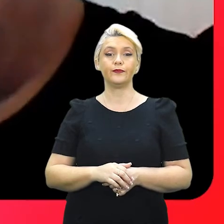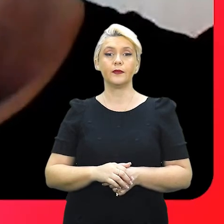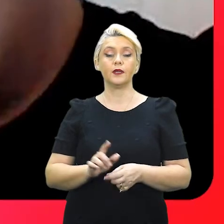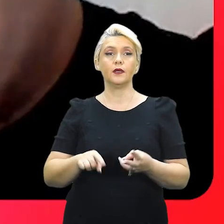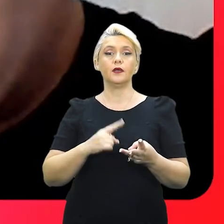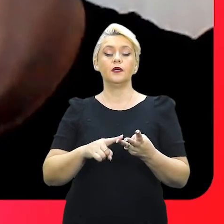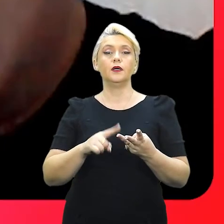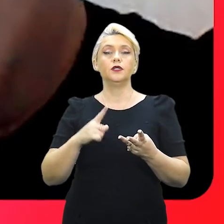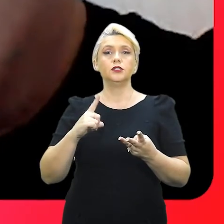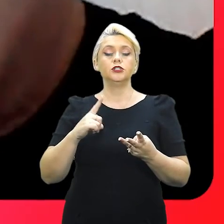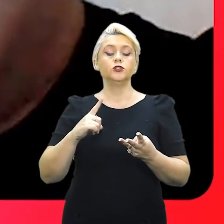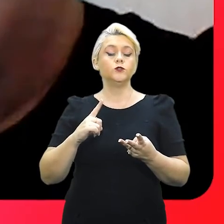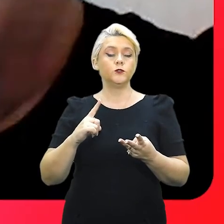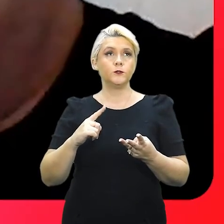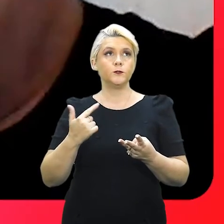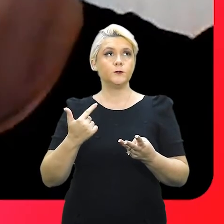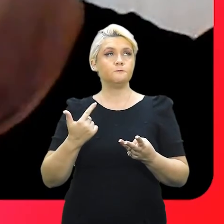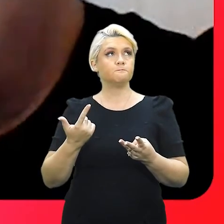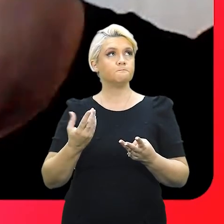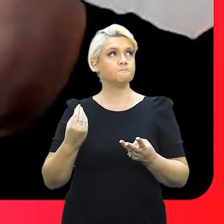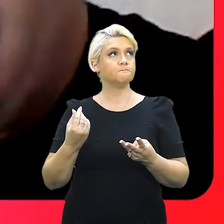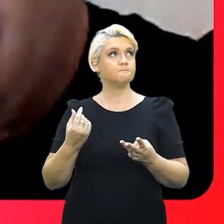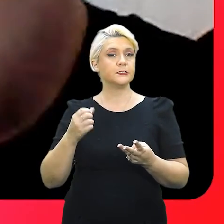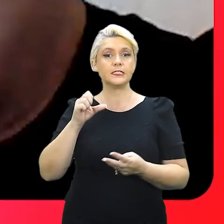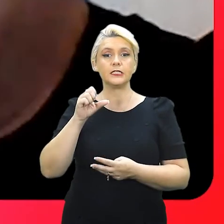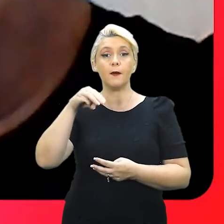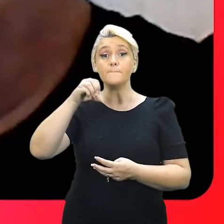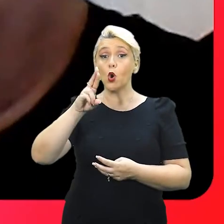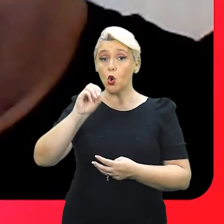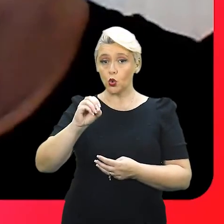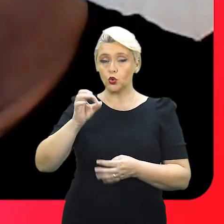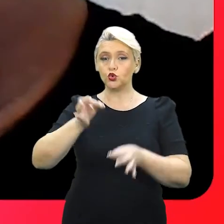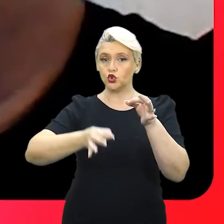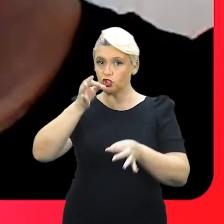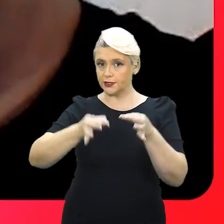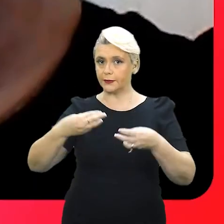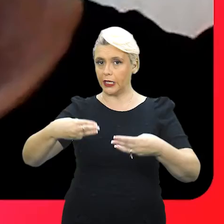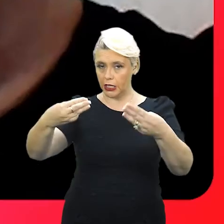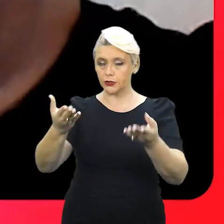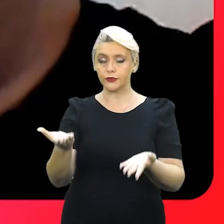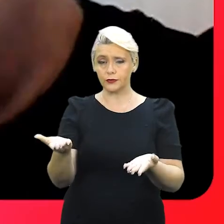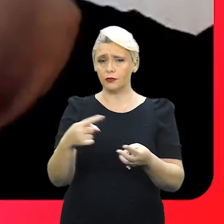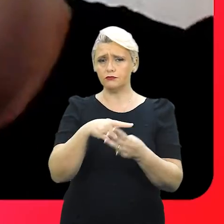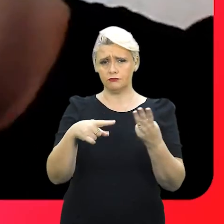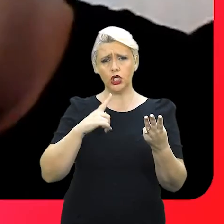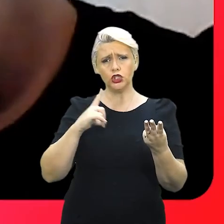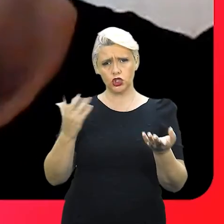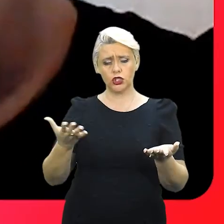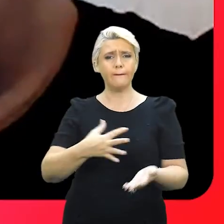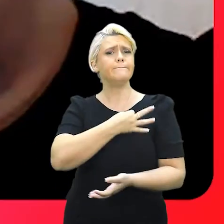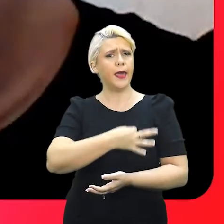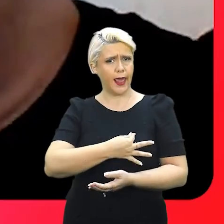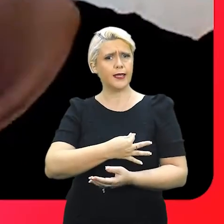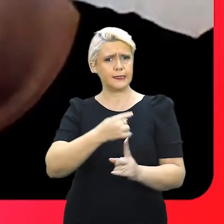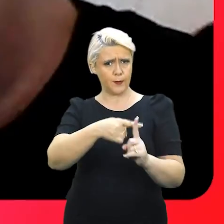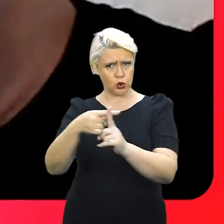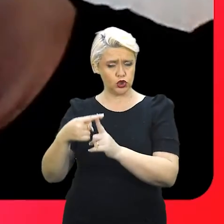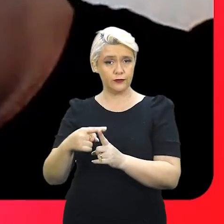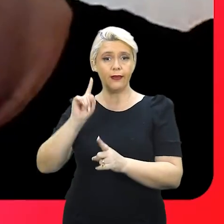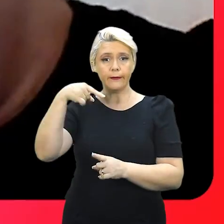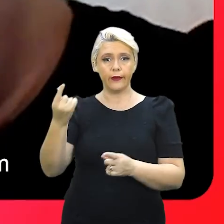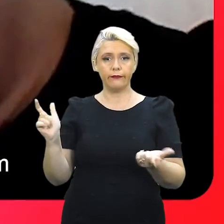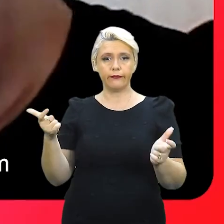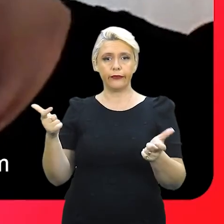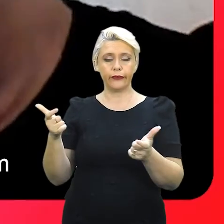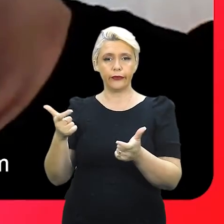ele tinha mais o Sérgio Moro no Ministério da Justiça, então ele merecia elogios. Depois ele foi